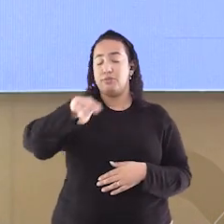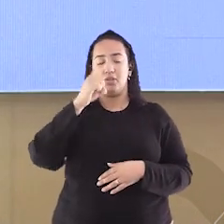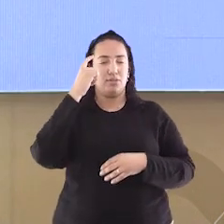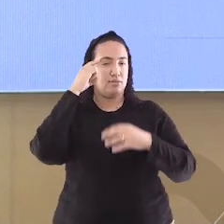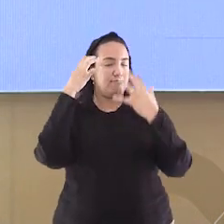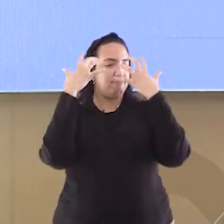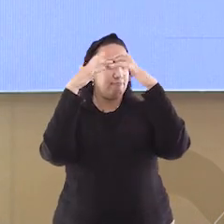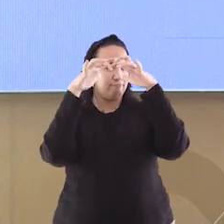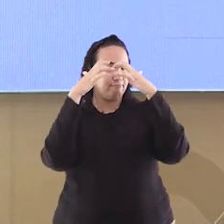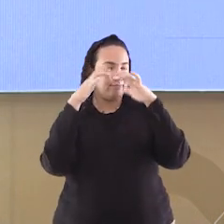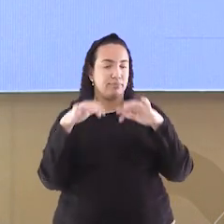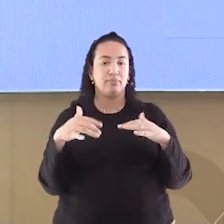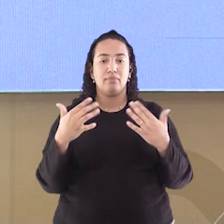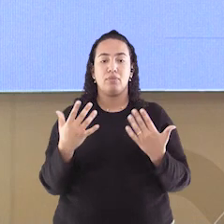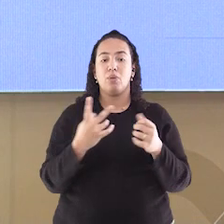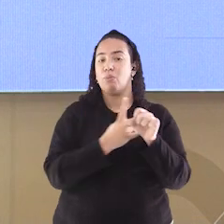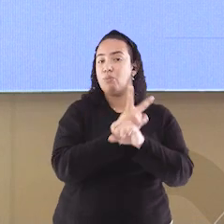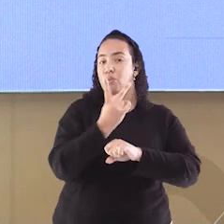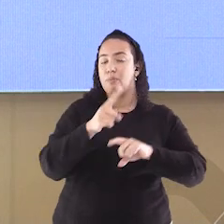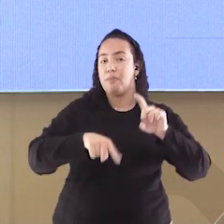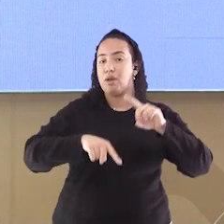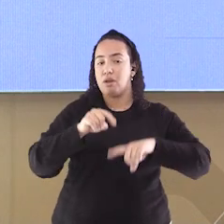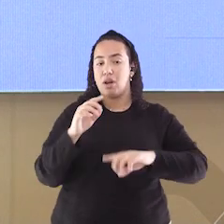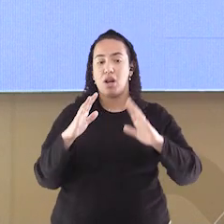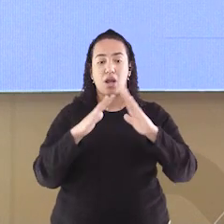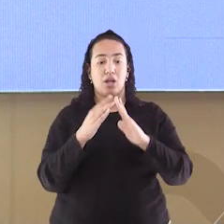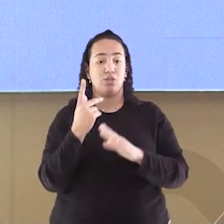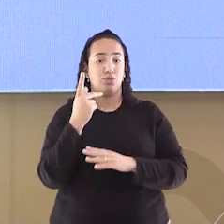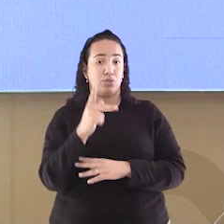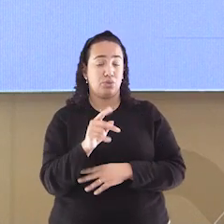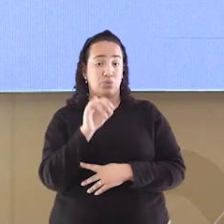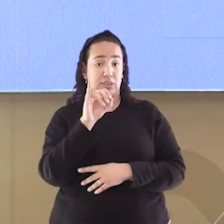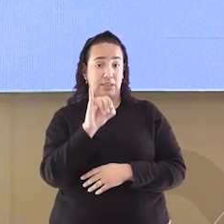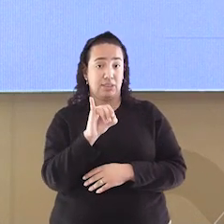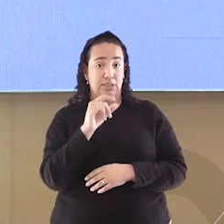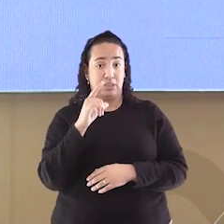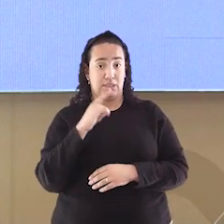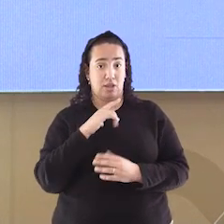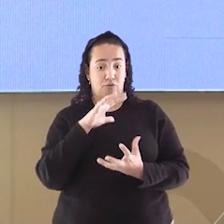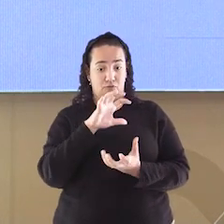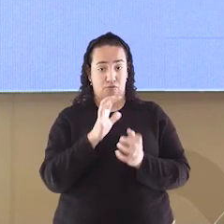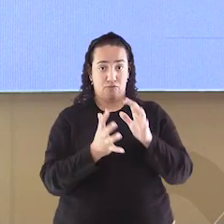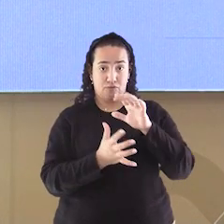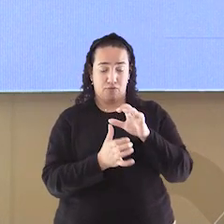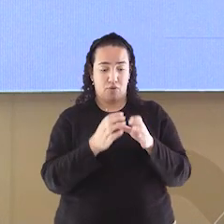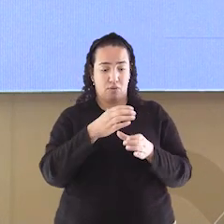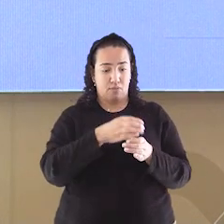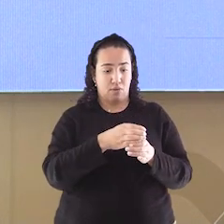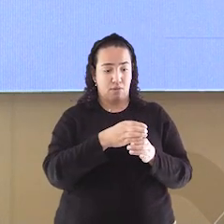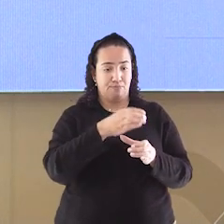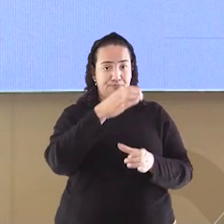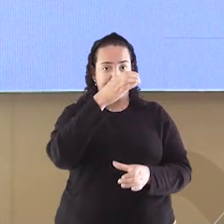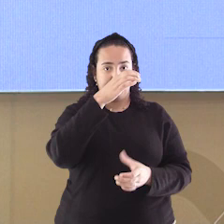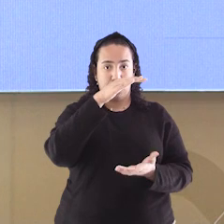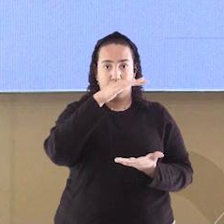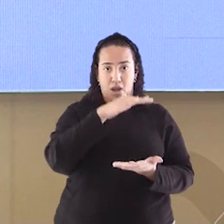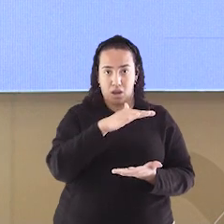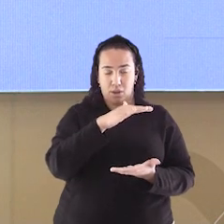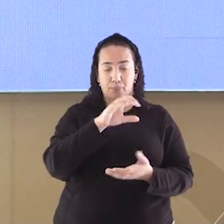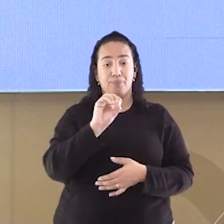reflexão. Procure objetos na sua casa que tenham formato de cilindro reto e prisma de base